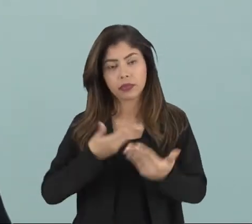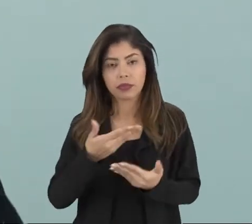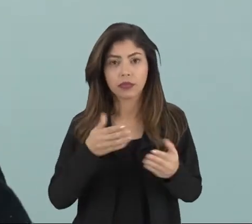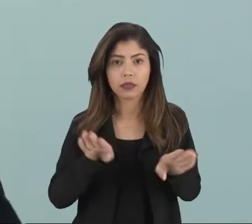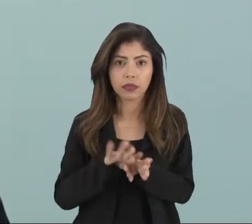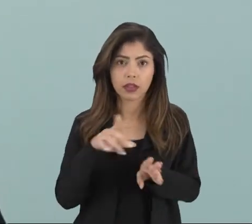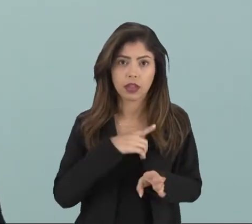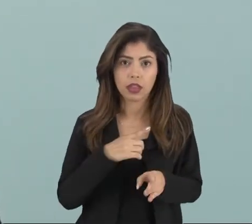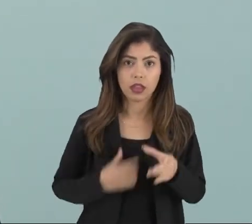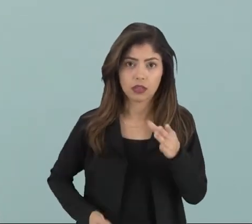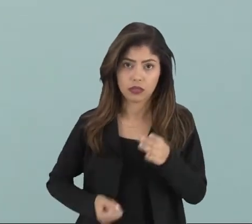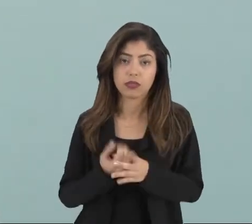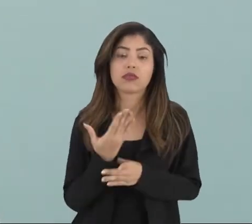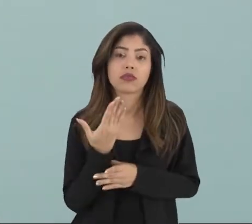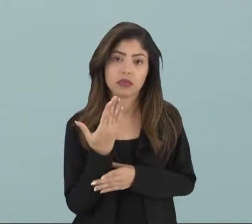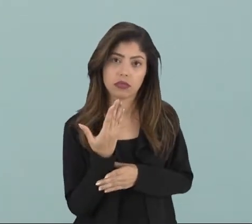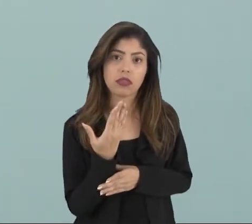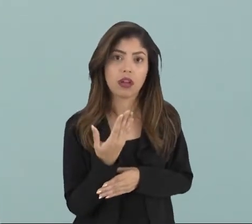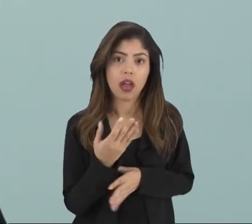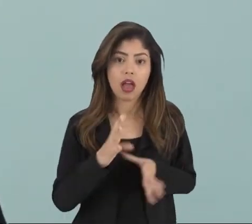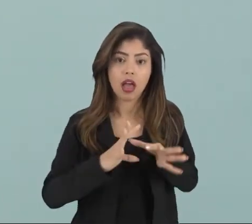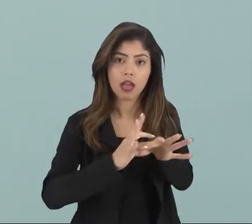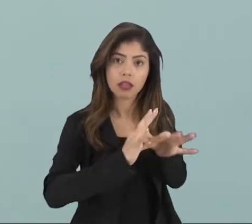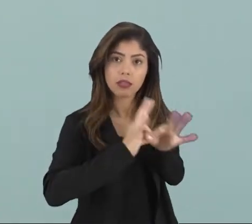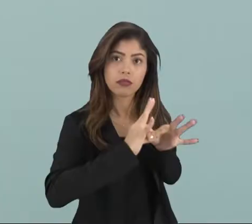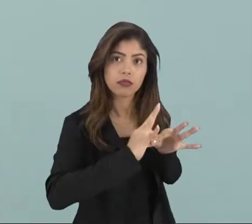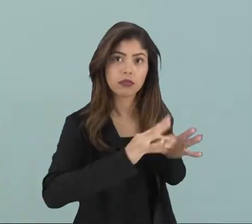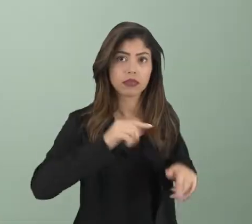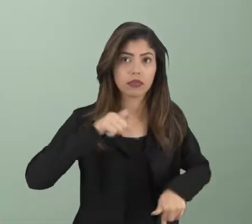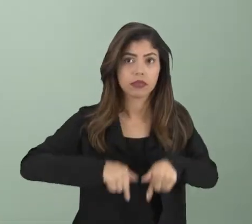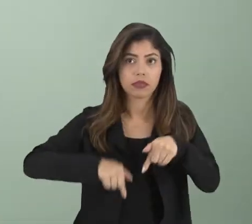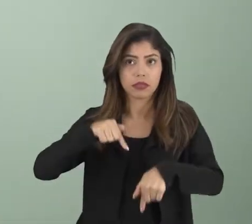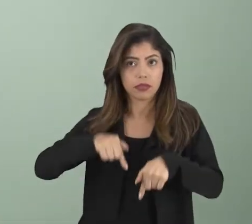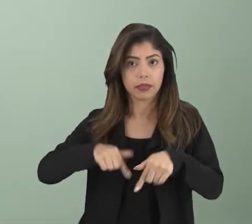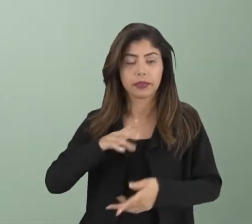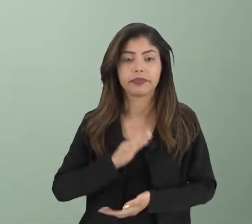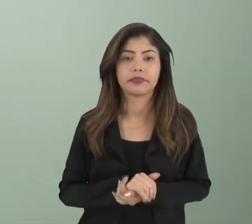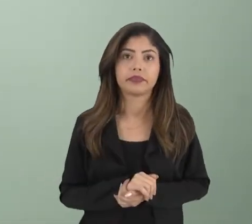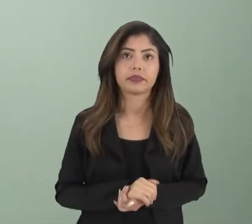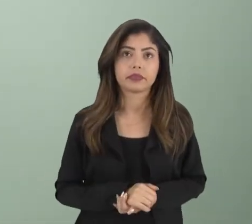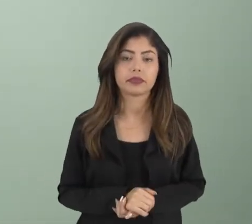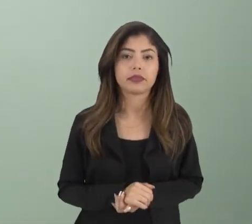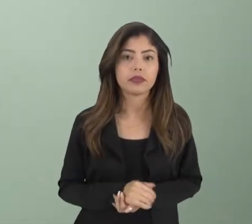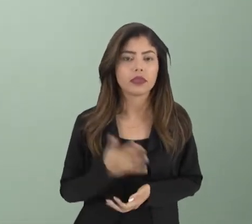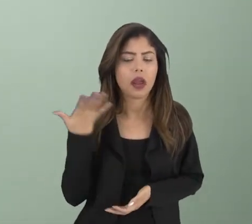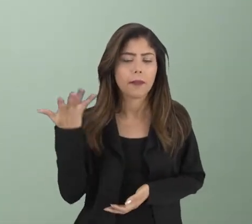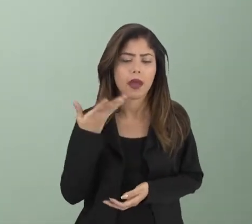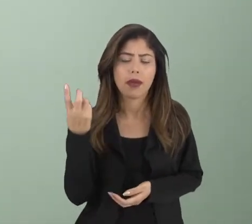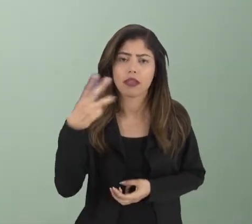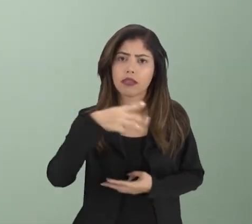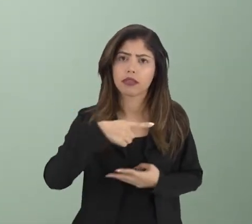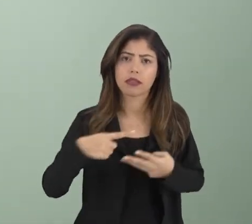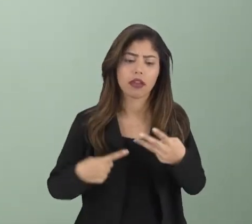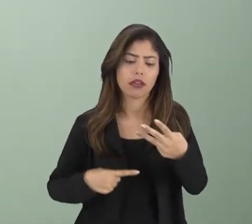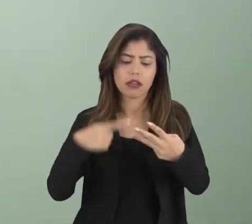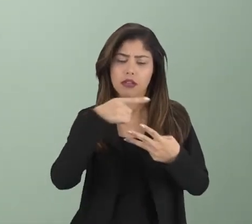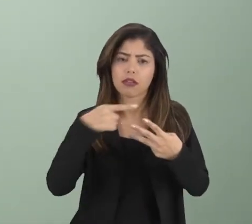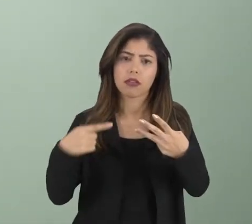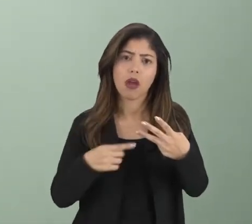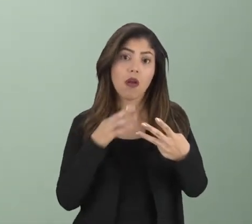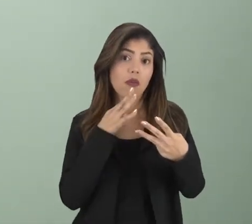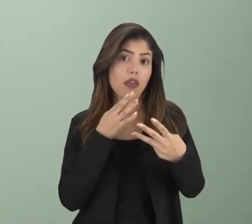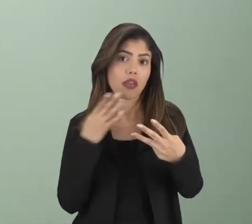gerar ligações químicas. Olha só que interessante. Então nós temos basicamente 3 tipos de ligações que nós